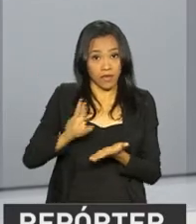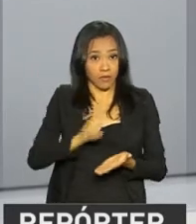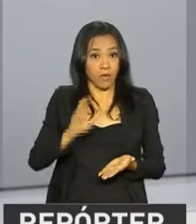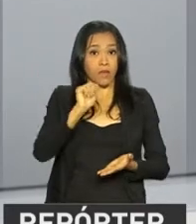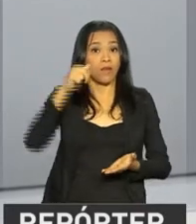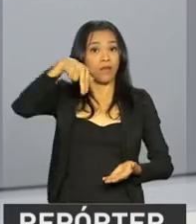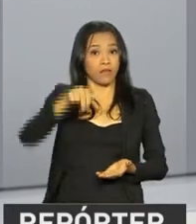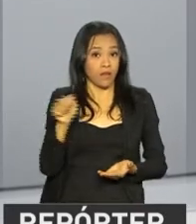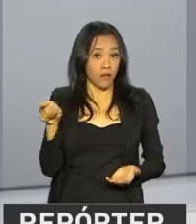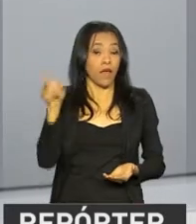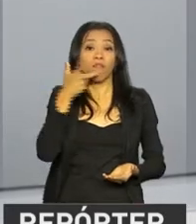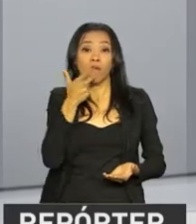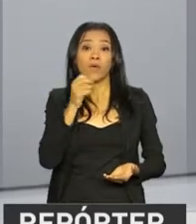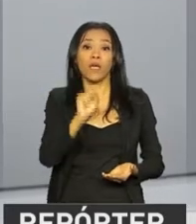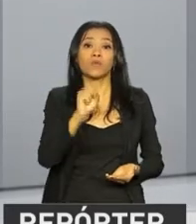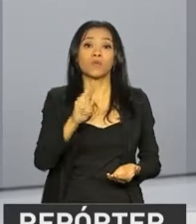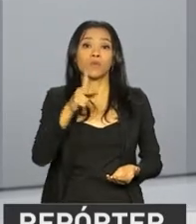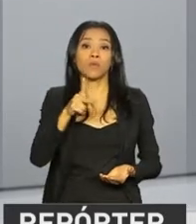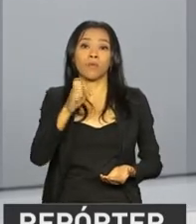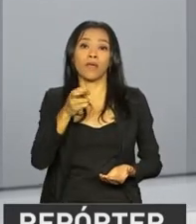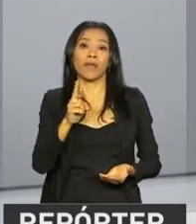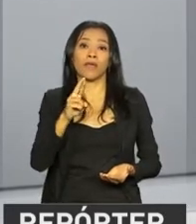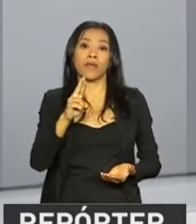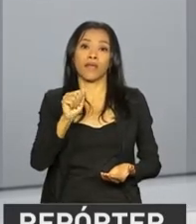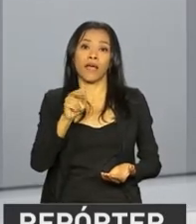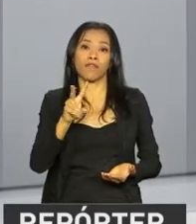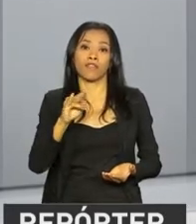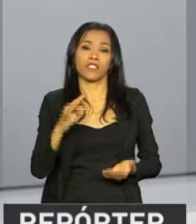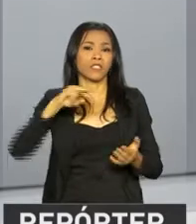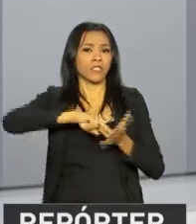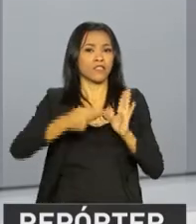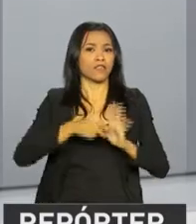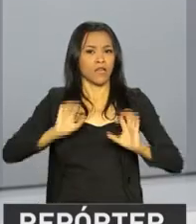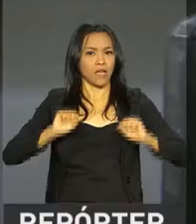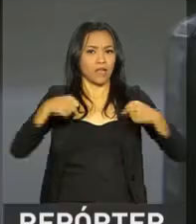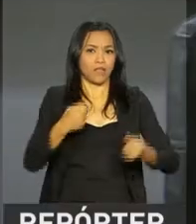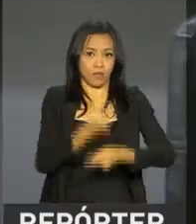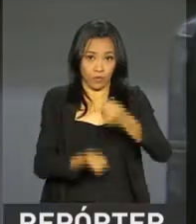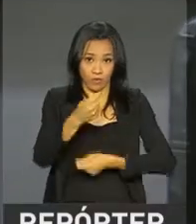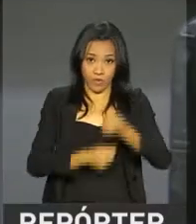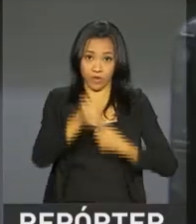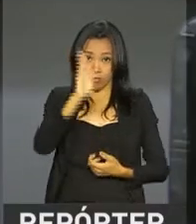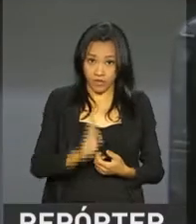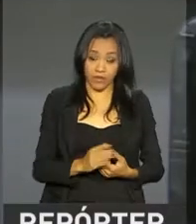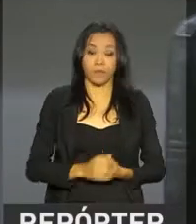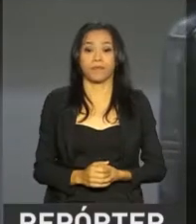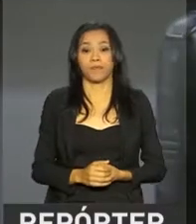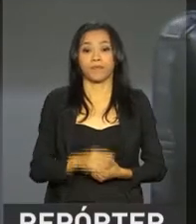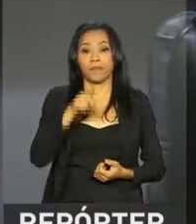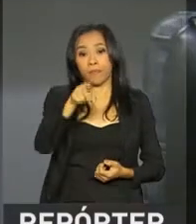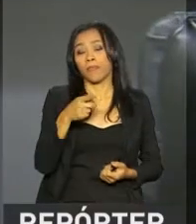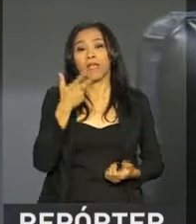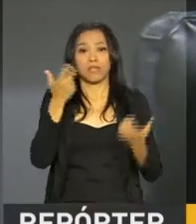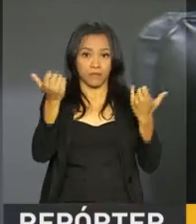Paula Vescovi, o superávit na arrecadação comprova a retomada da economia brasileira. O que nós